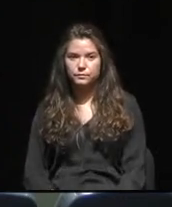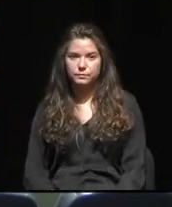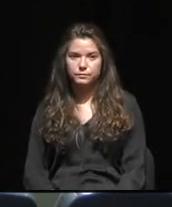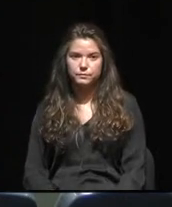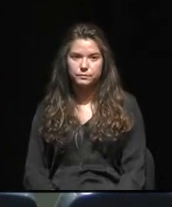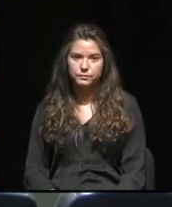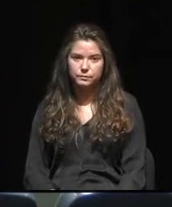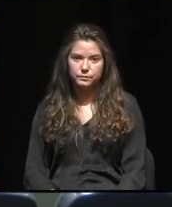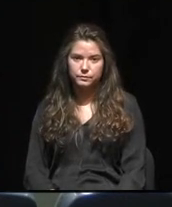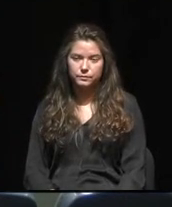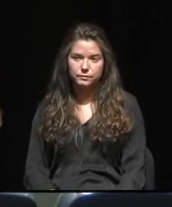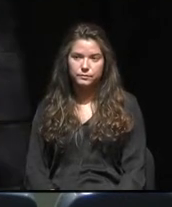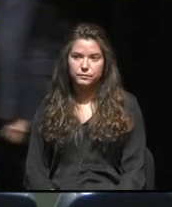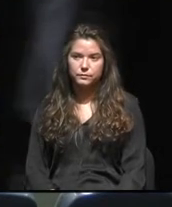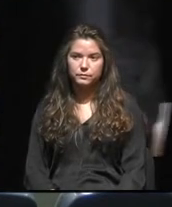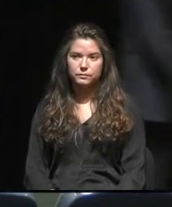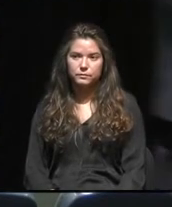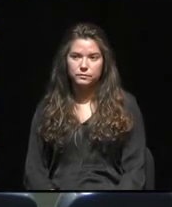CDs